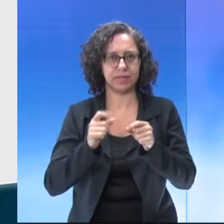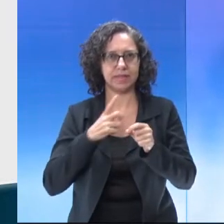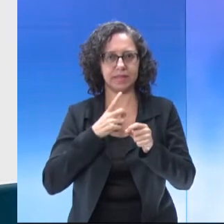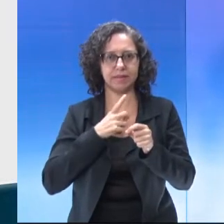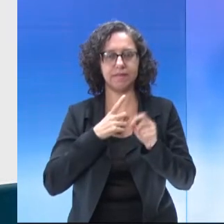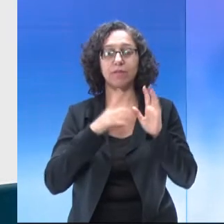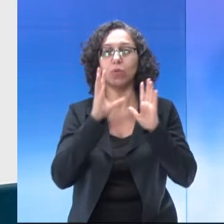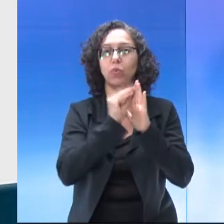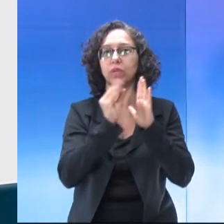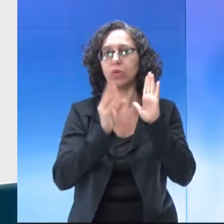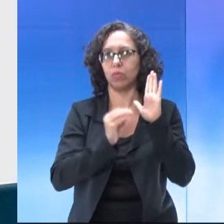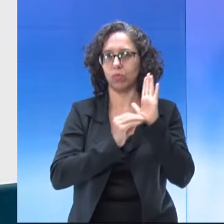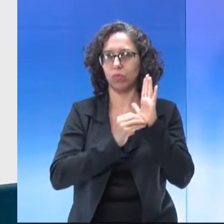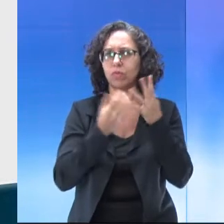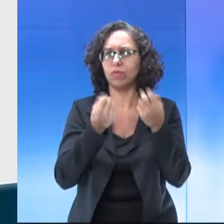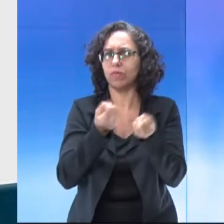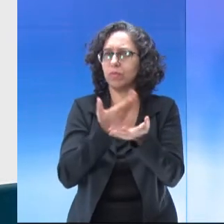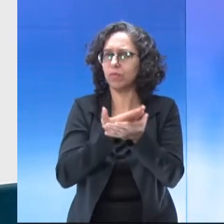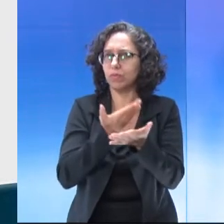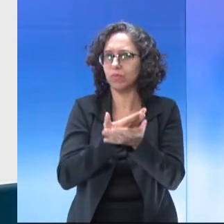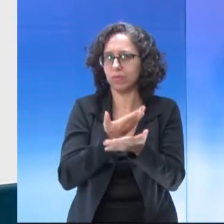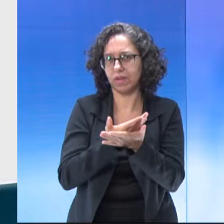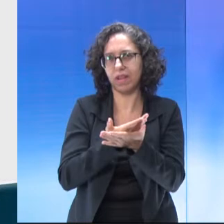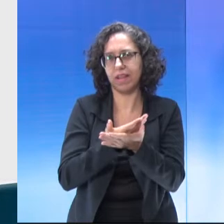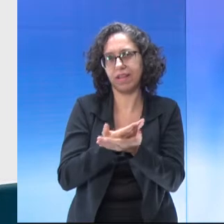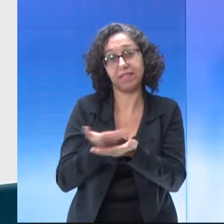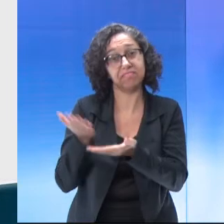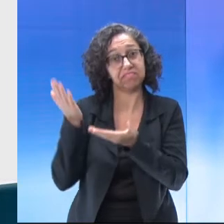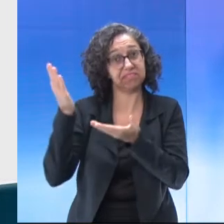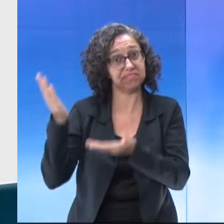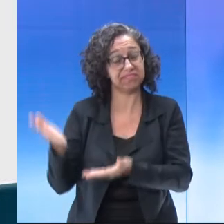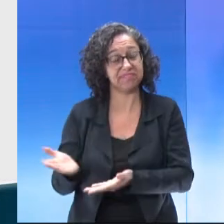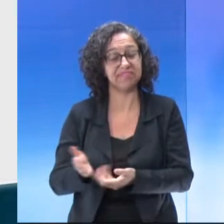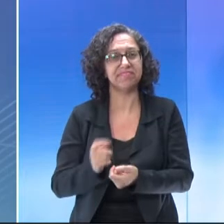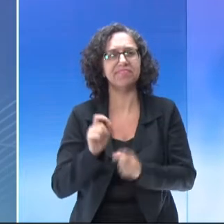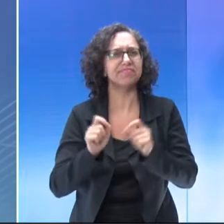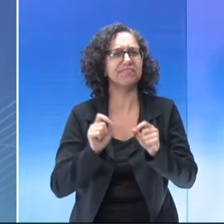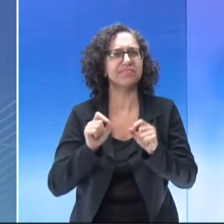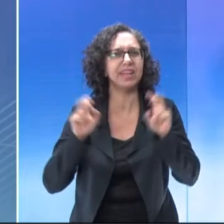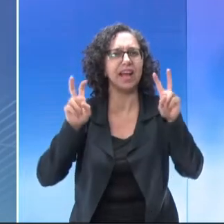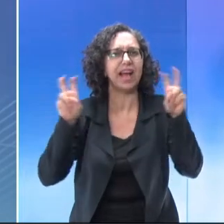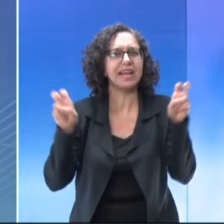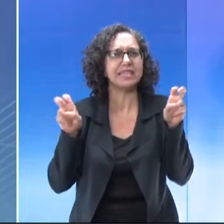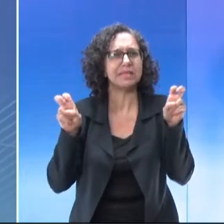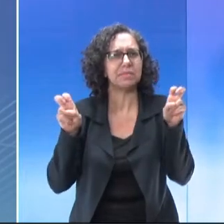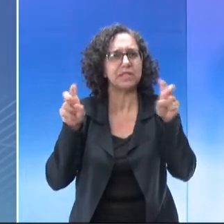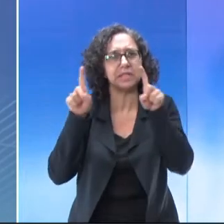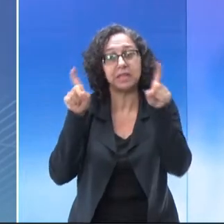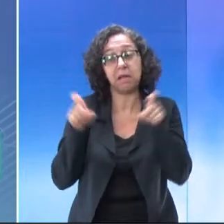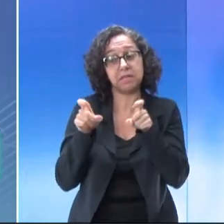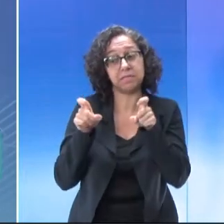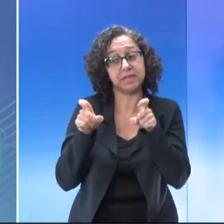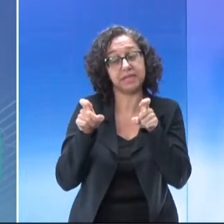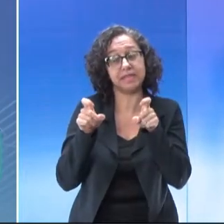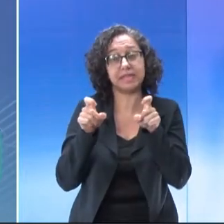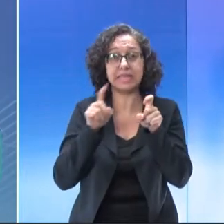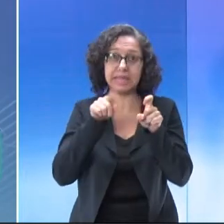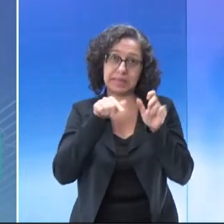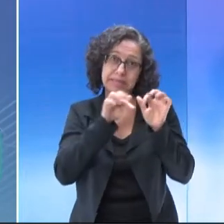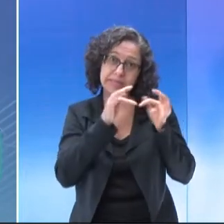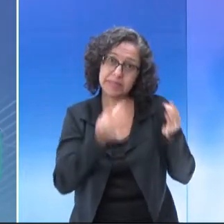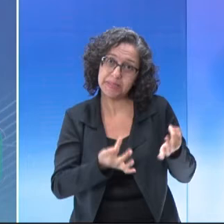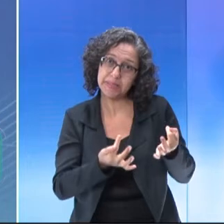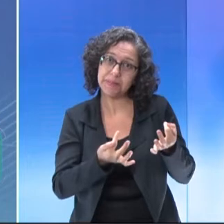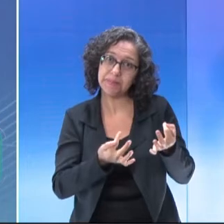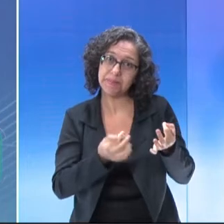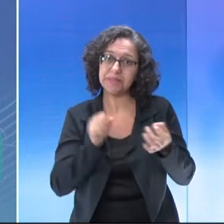esse conteúdo e nós vamos então estudar um pouquinho essa aspas, né? Que parece que é tão simples e é simples mesmo.